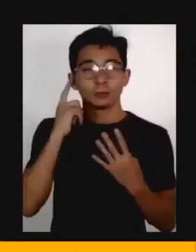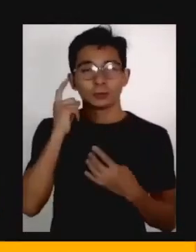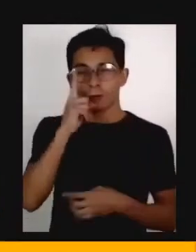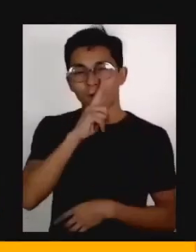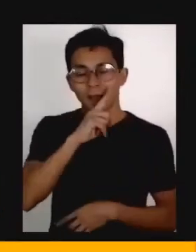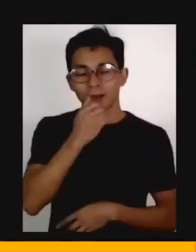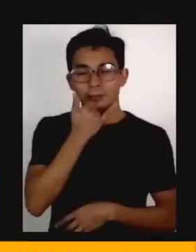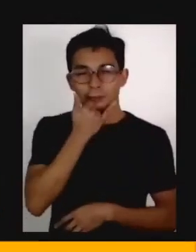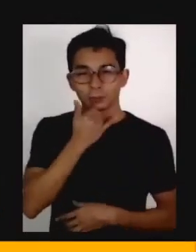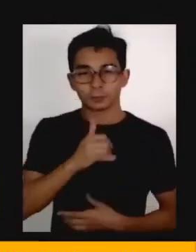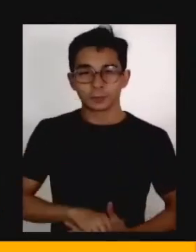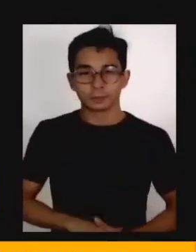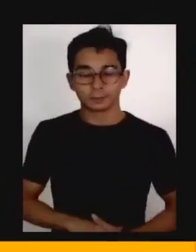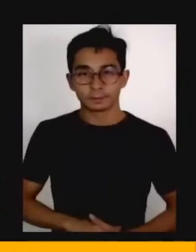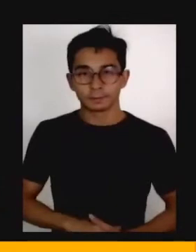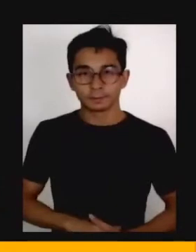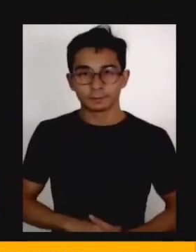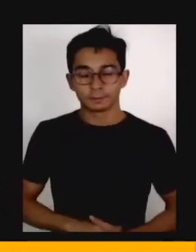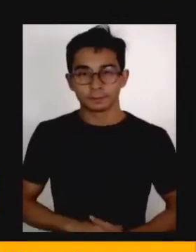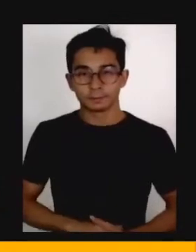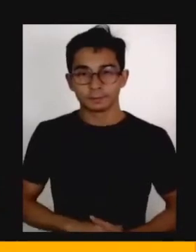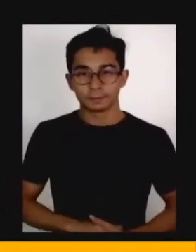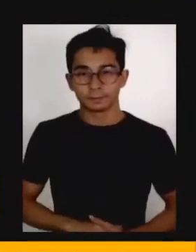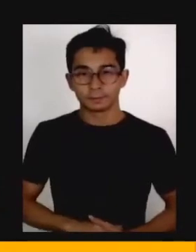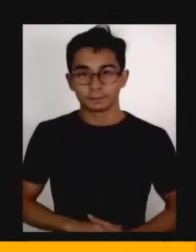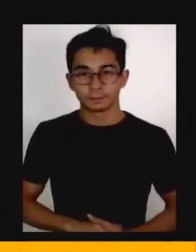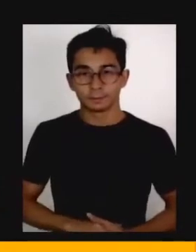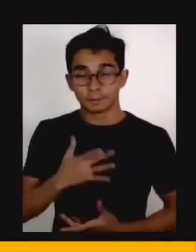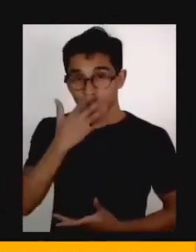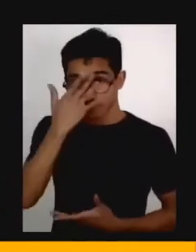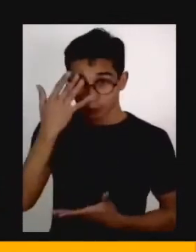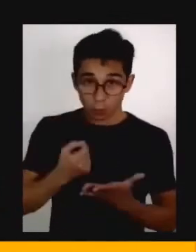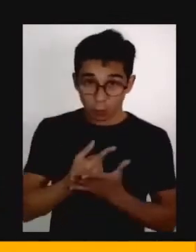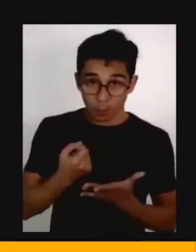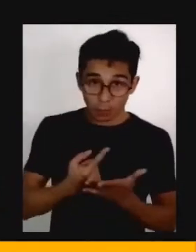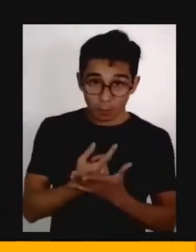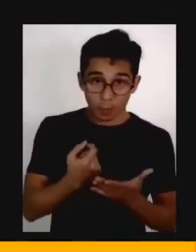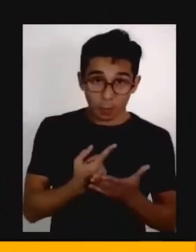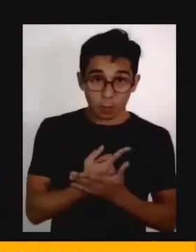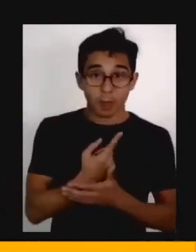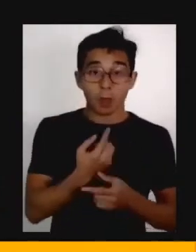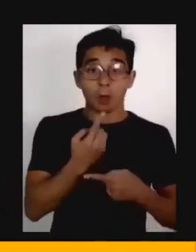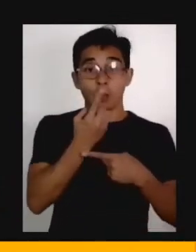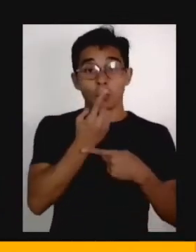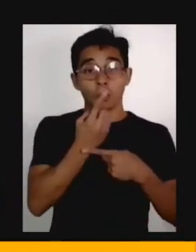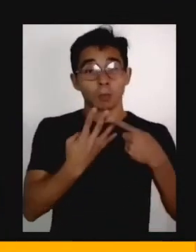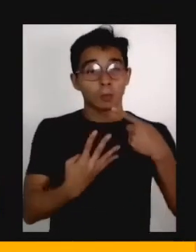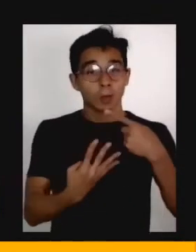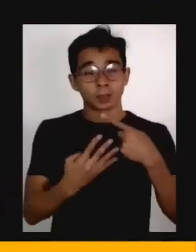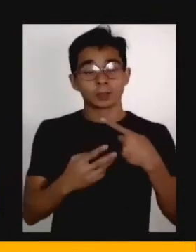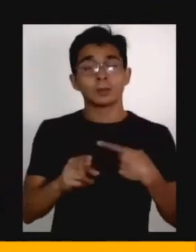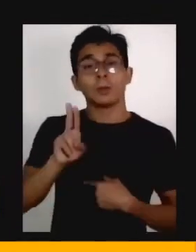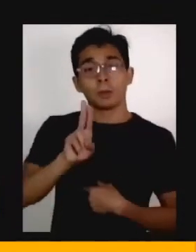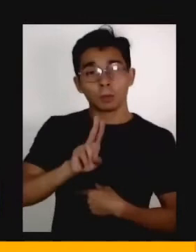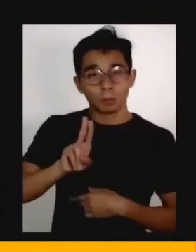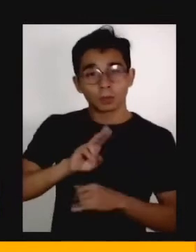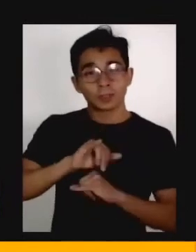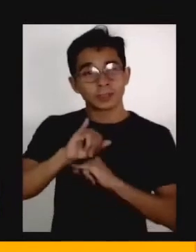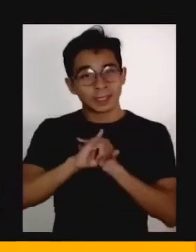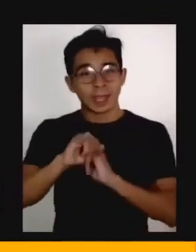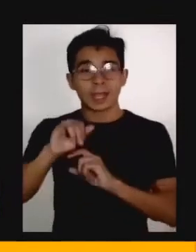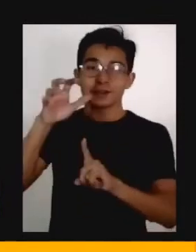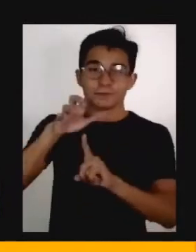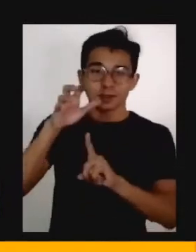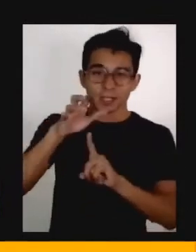25%, um em cada quatro dos nossos consumidores, né, usa esses reviews e comentários de influenciadores para